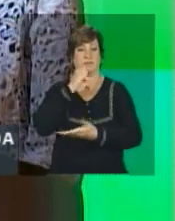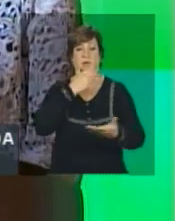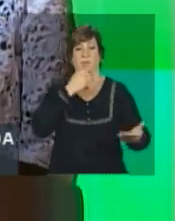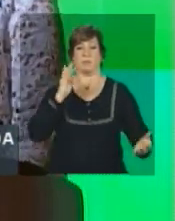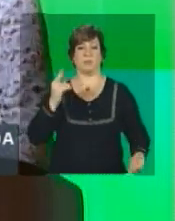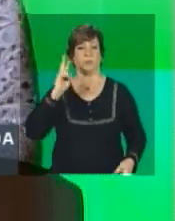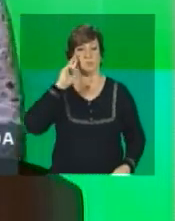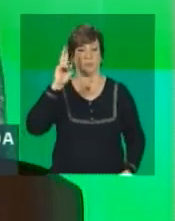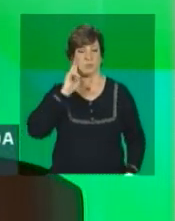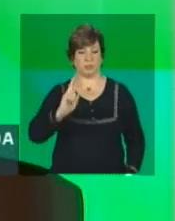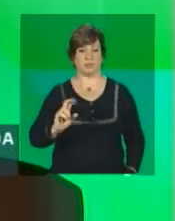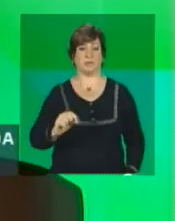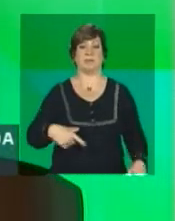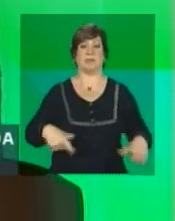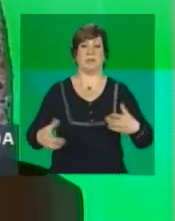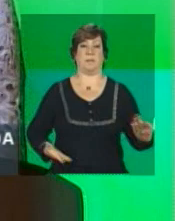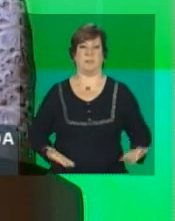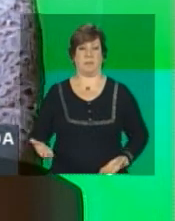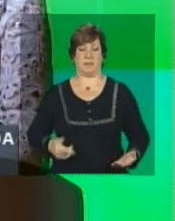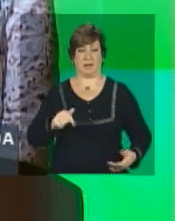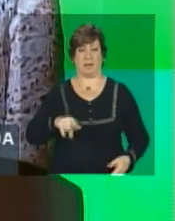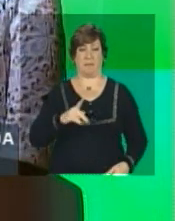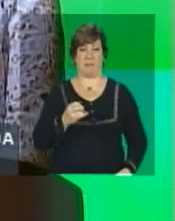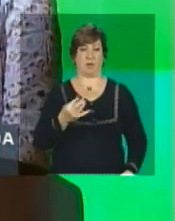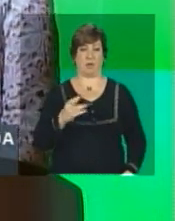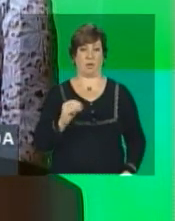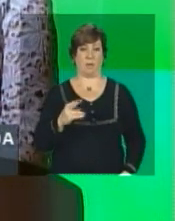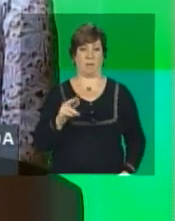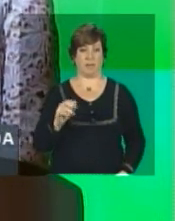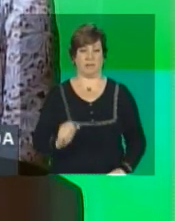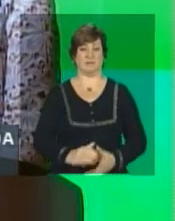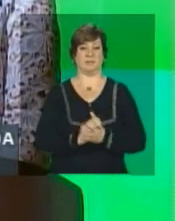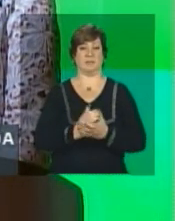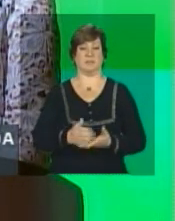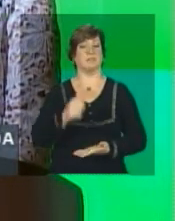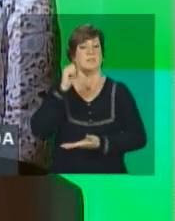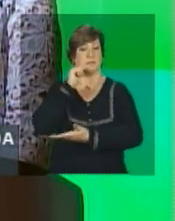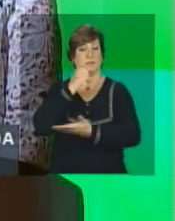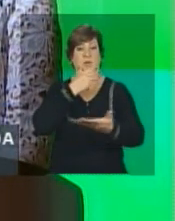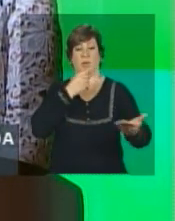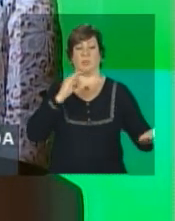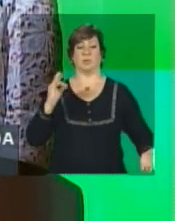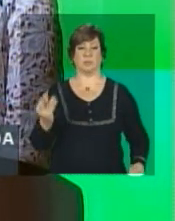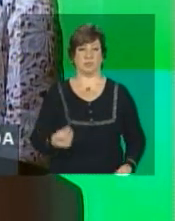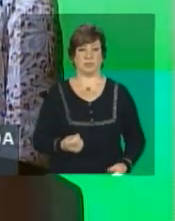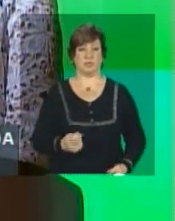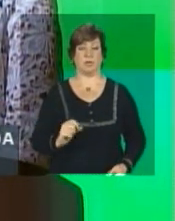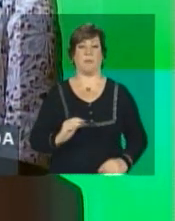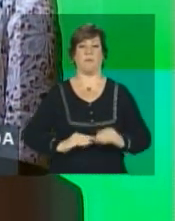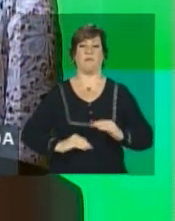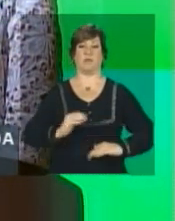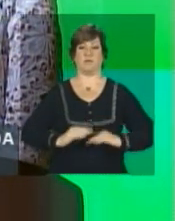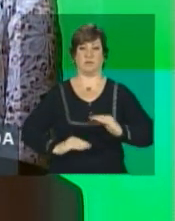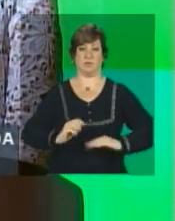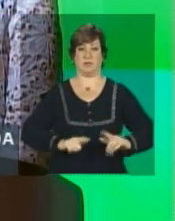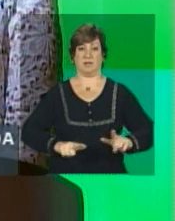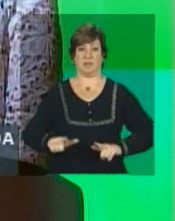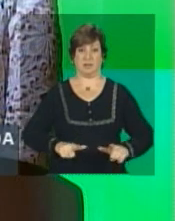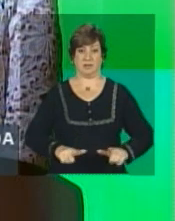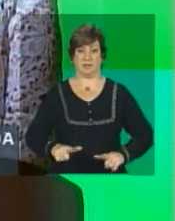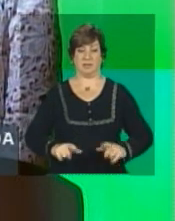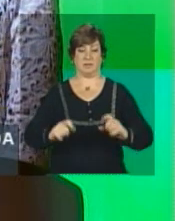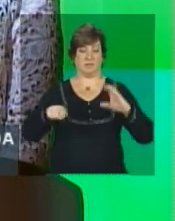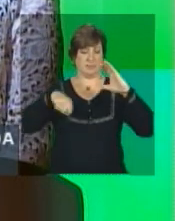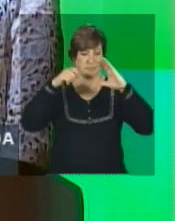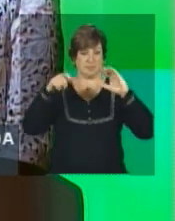senhores diretores e funcionários da Petrobras. Senhoras e senhores profissionais da